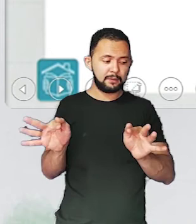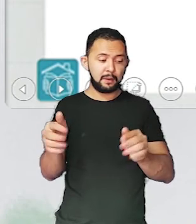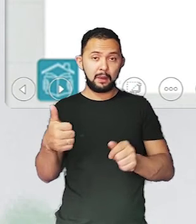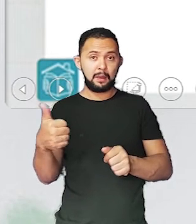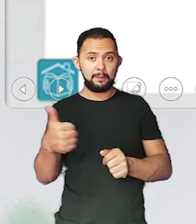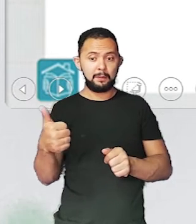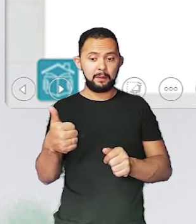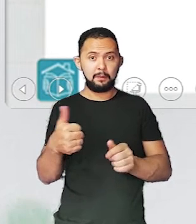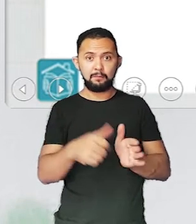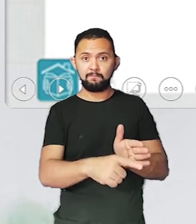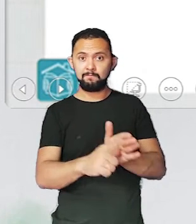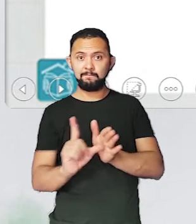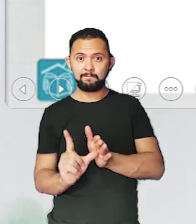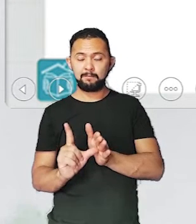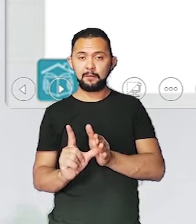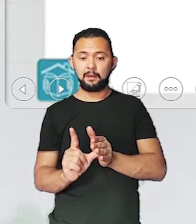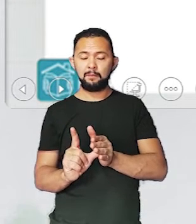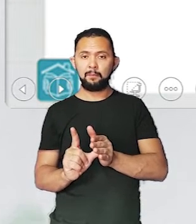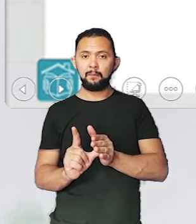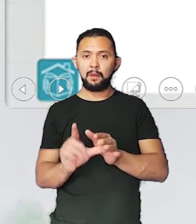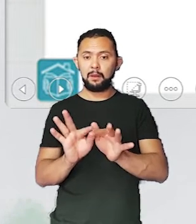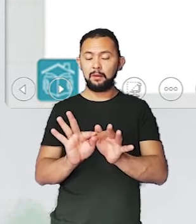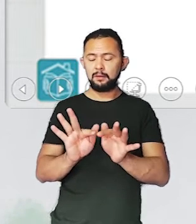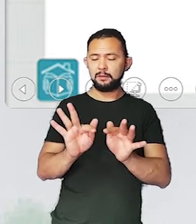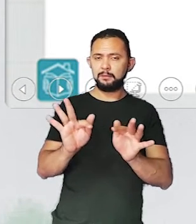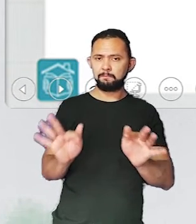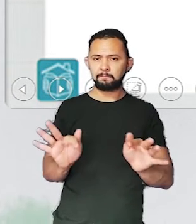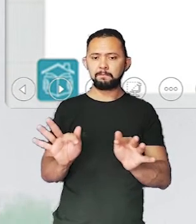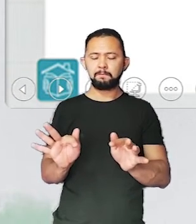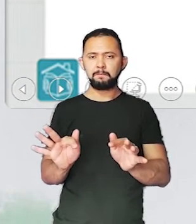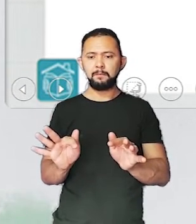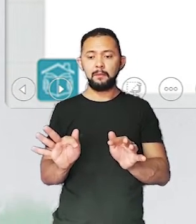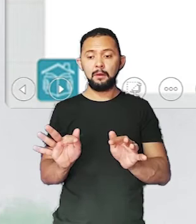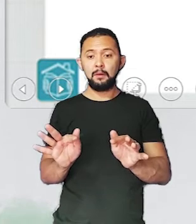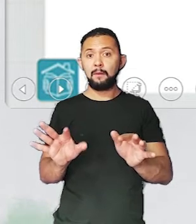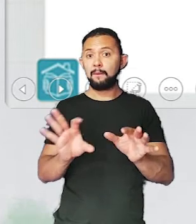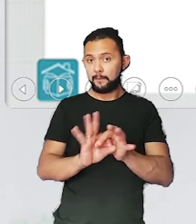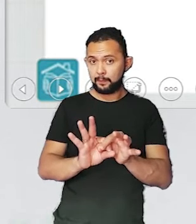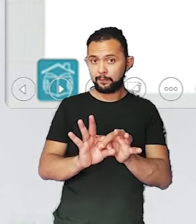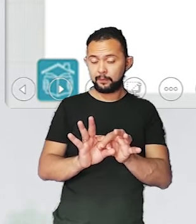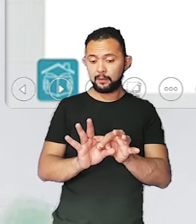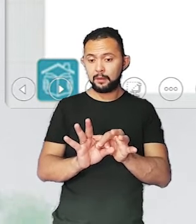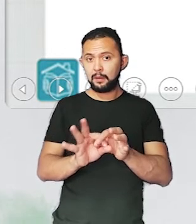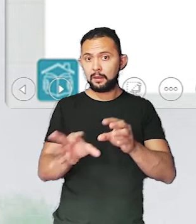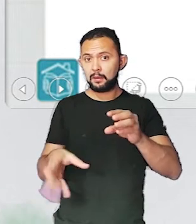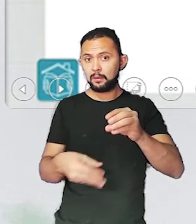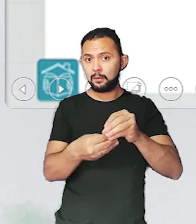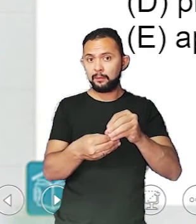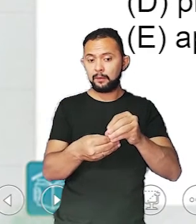a subjetiva que eu mostrei para vocês, né? Quando eu tenho um verbo de ligação, certo? Mas o complemento